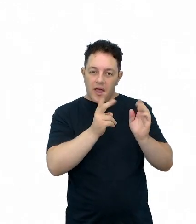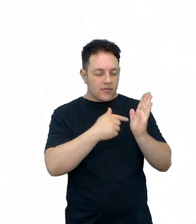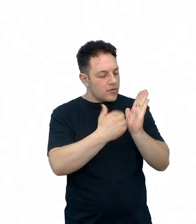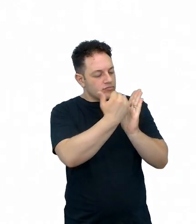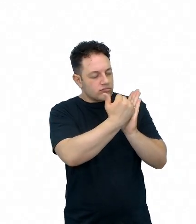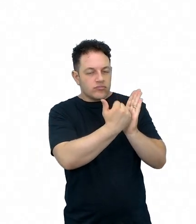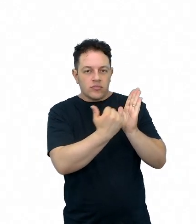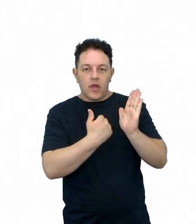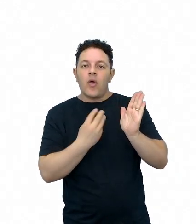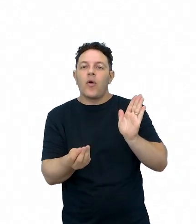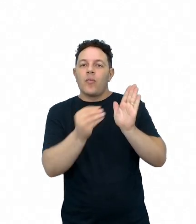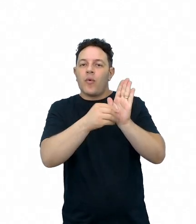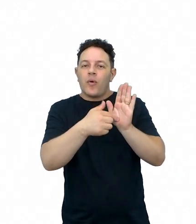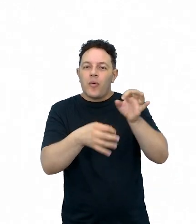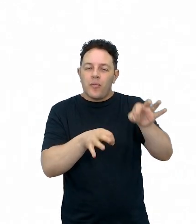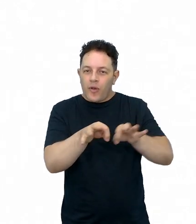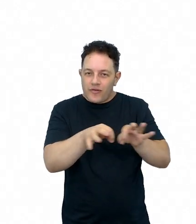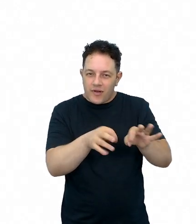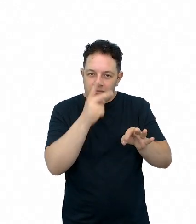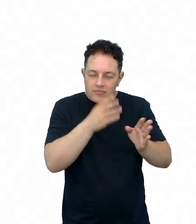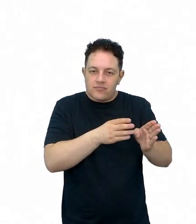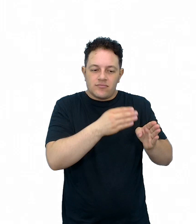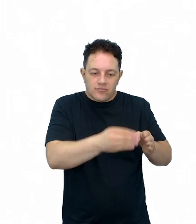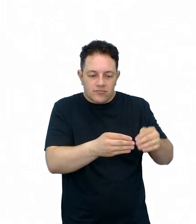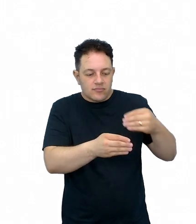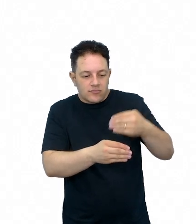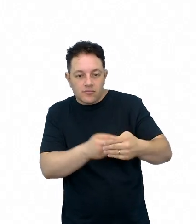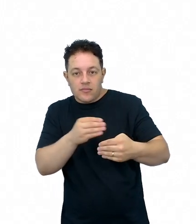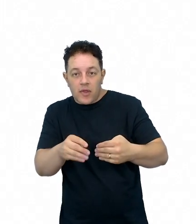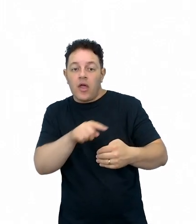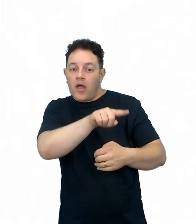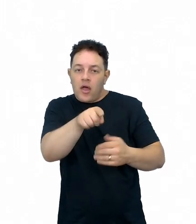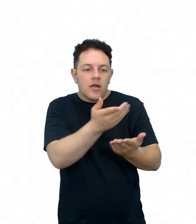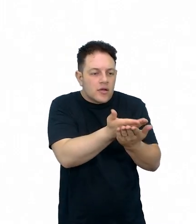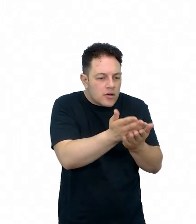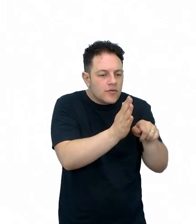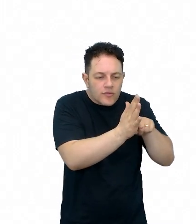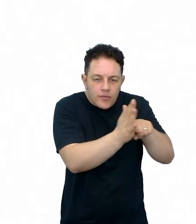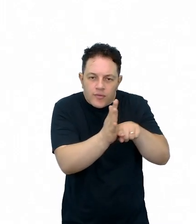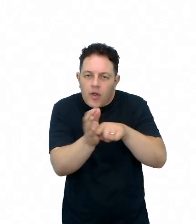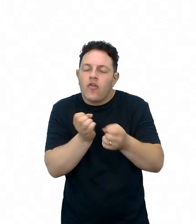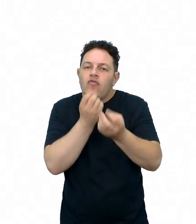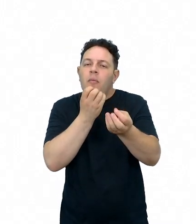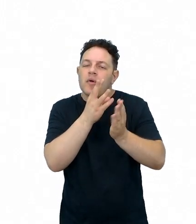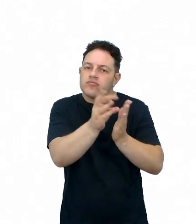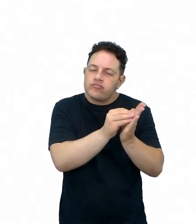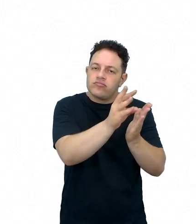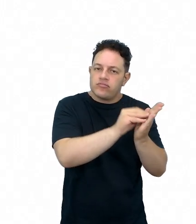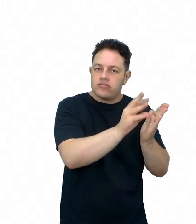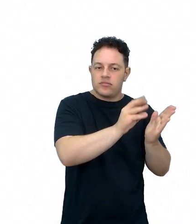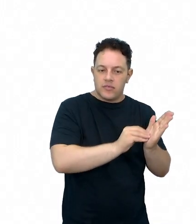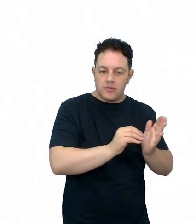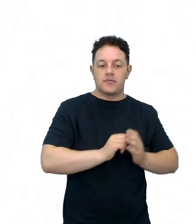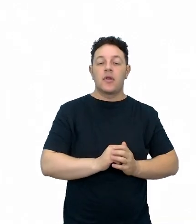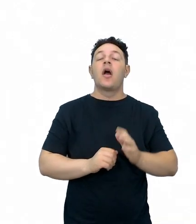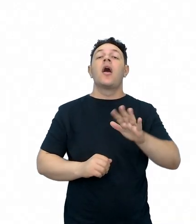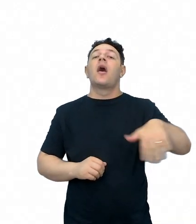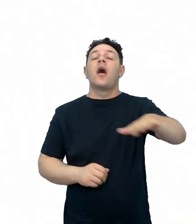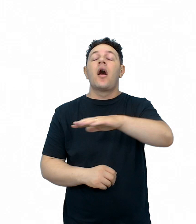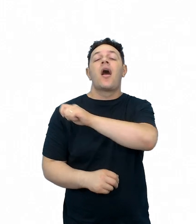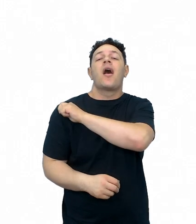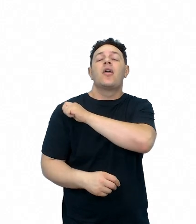do projeto, para coletar essas informações, tá? E eles têm que fazer o que,